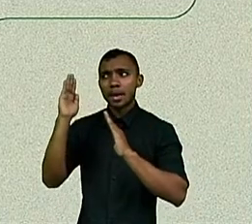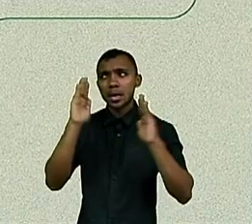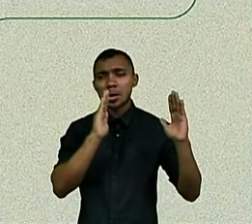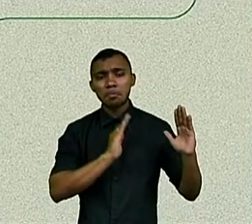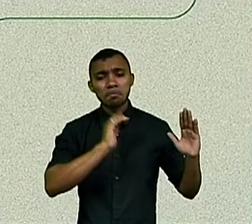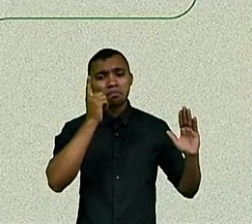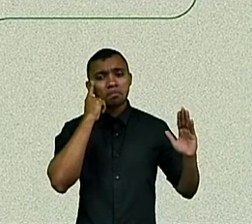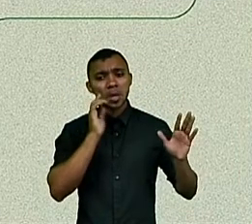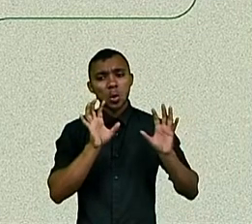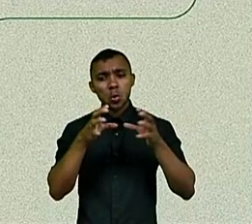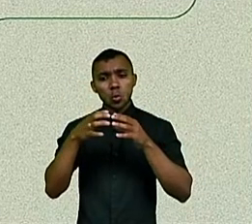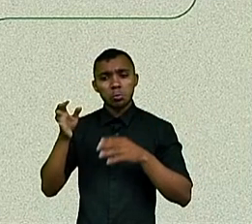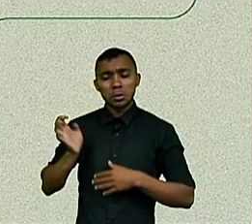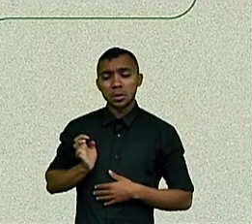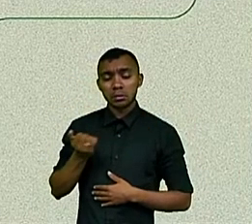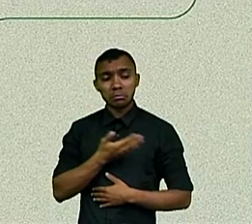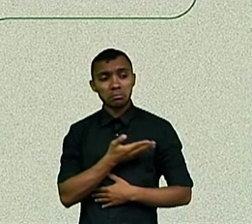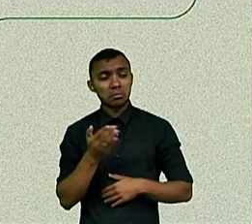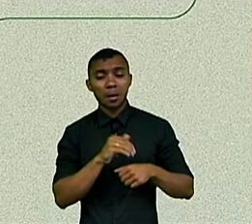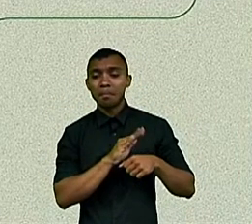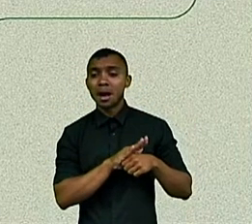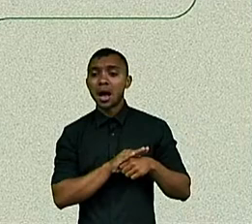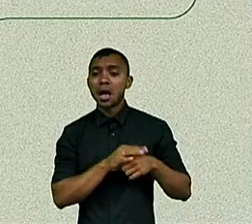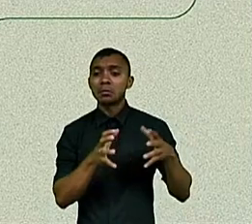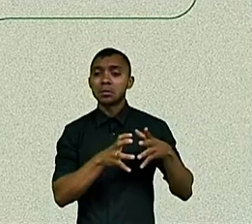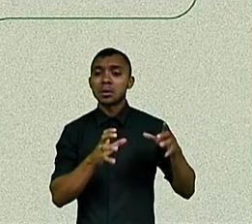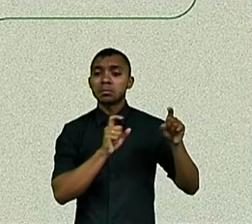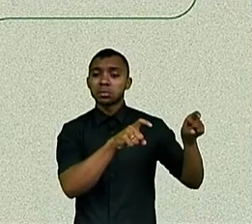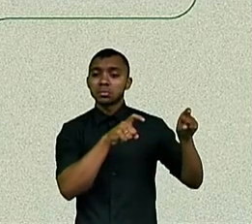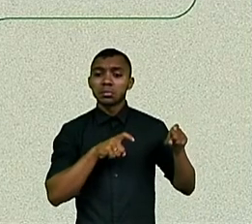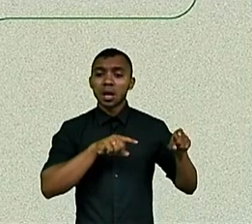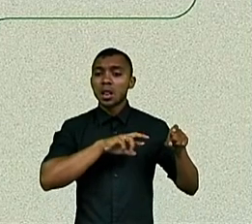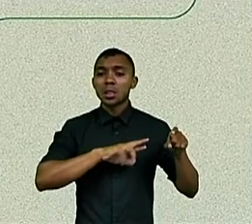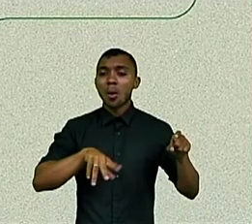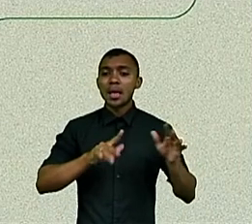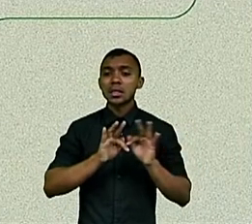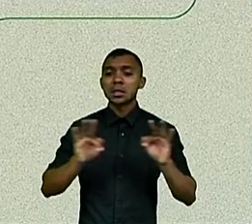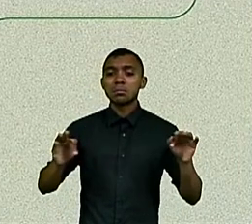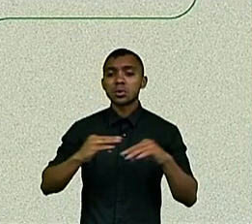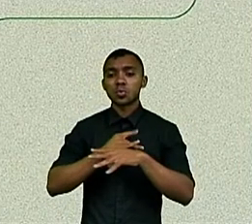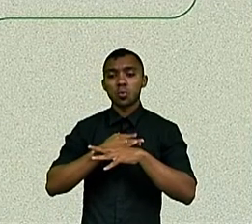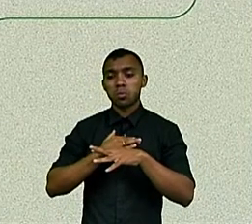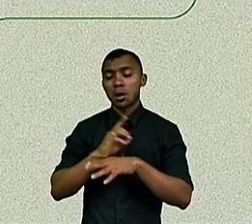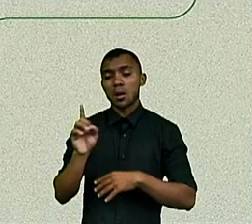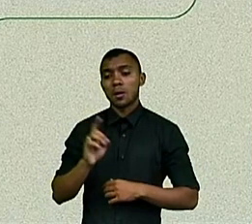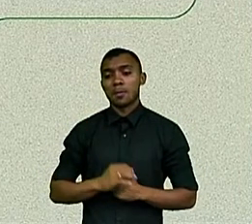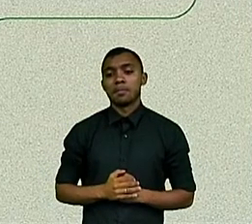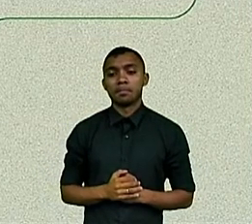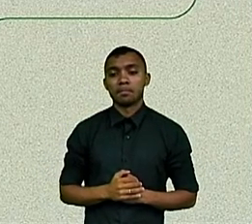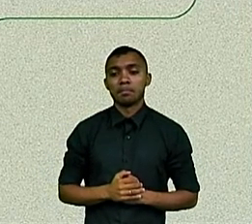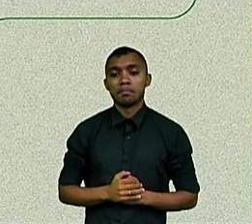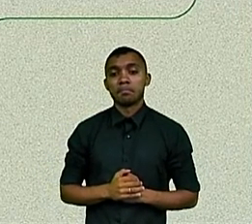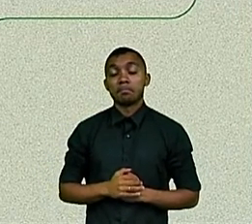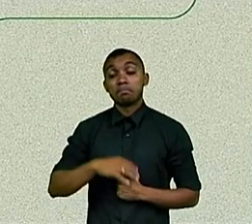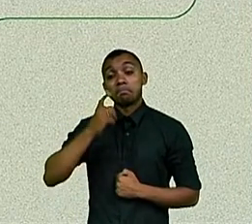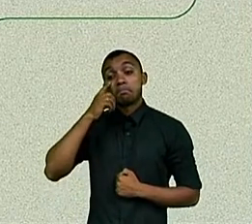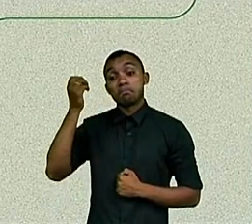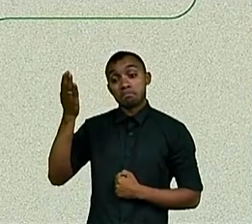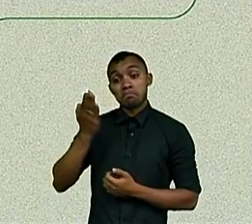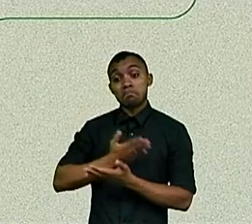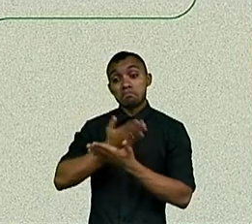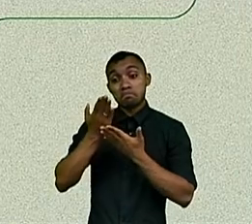era muito mais agrária do que Urbana você vai ter agora uma transformação